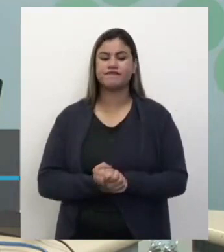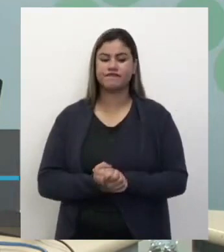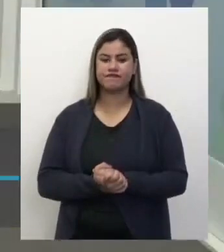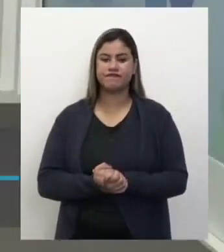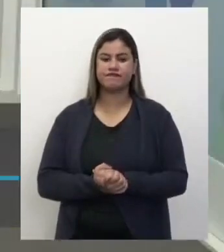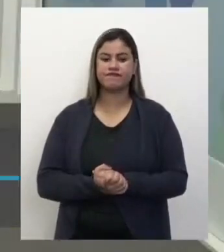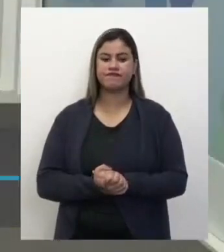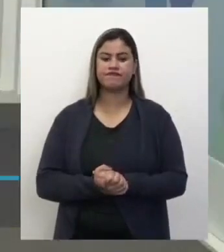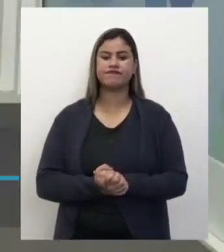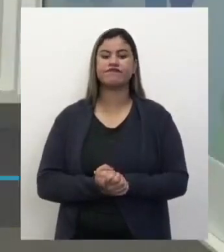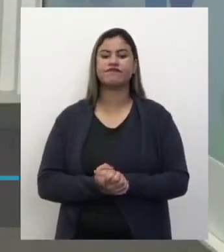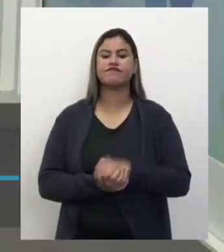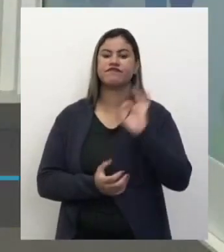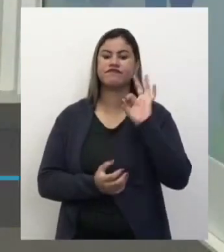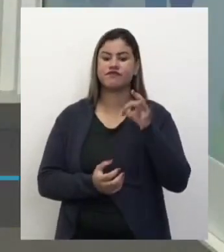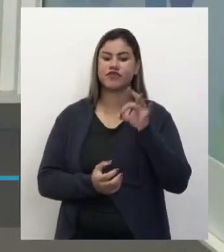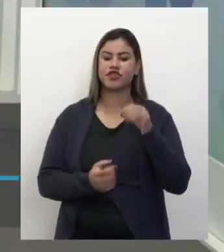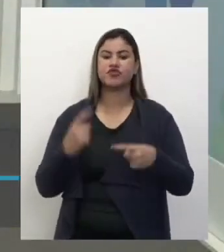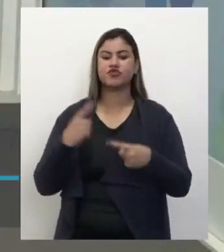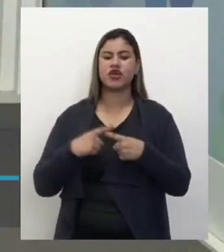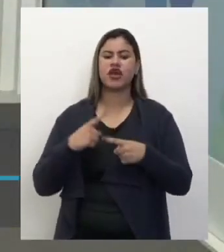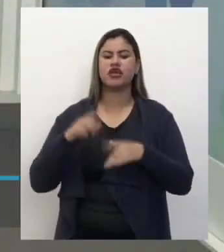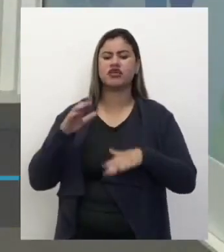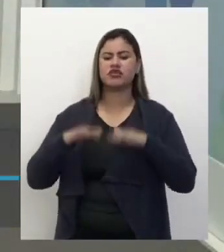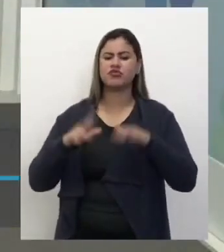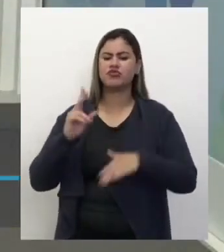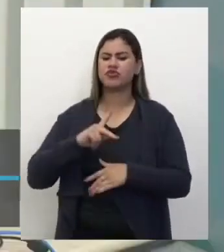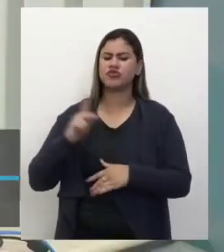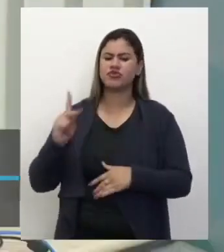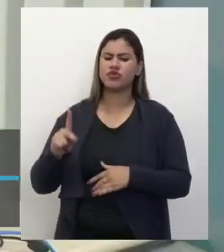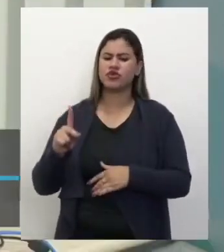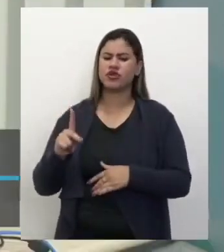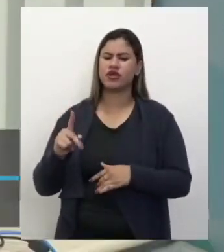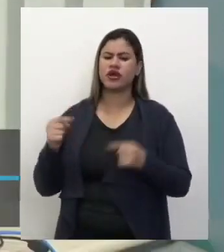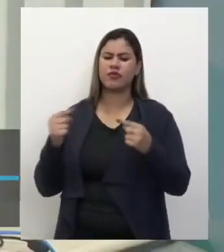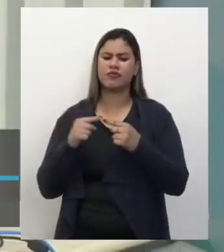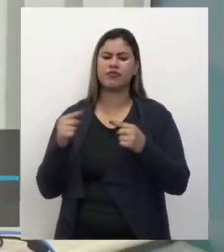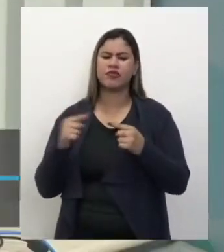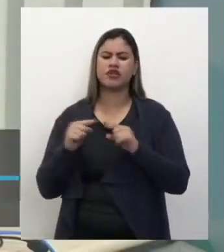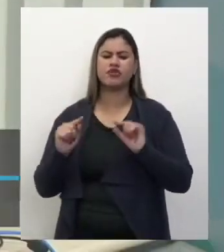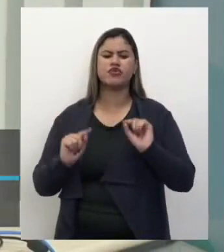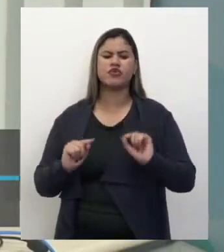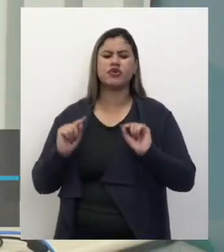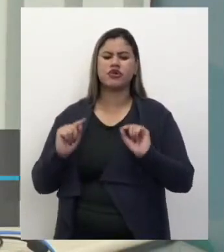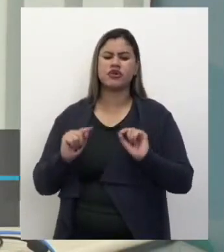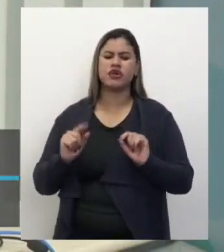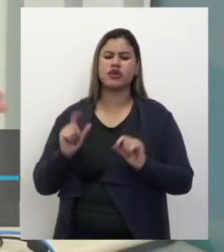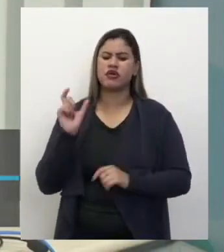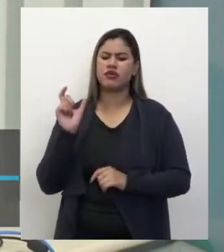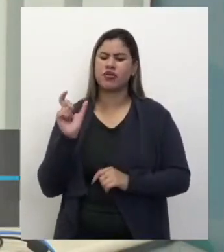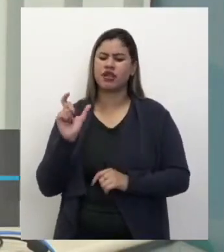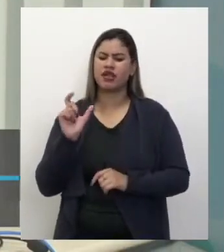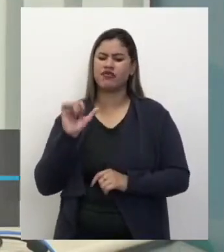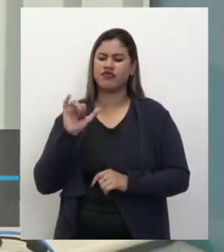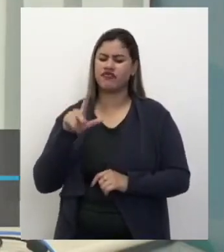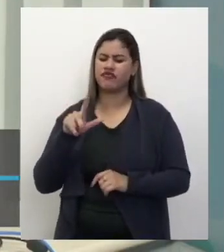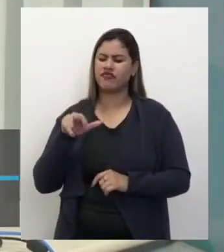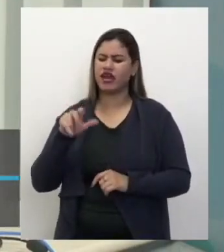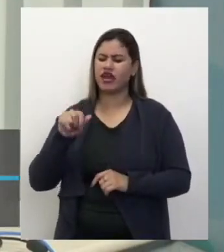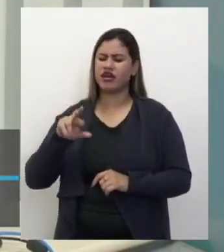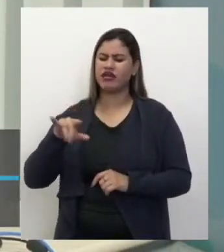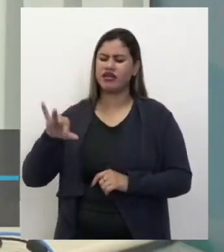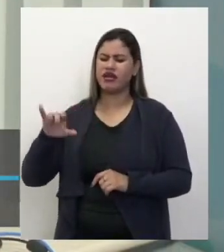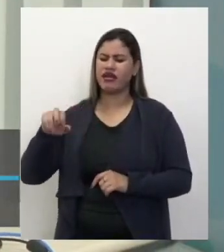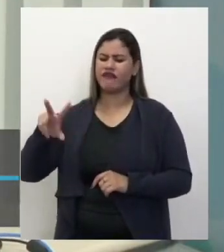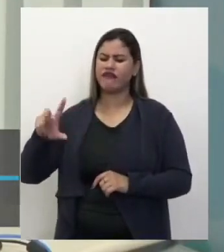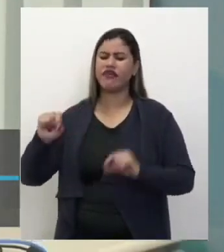invariável. Exatamente, porque normalmente todo mundo fala assim, professor, a gente passa essa definição, é uma palavra invariável. Mas o que é invariável?